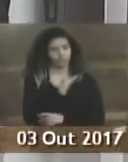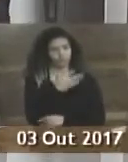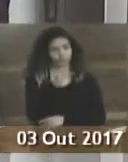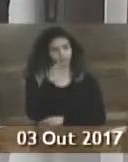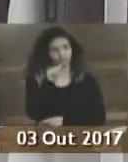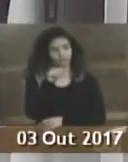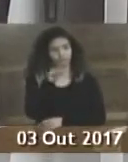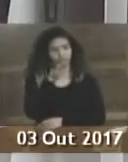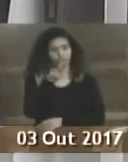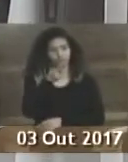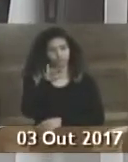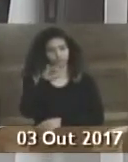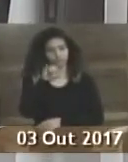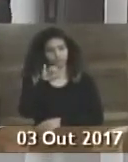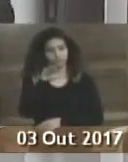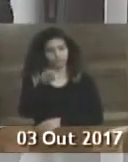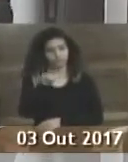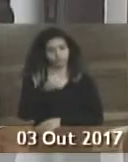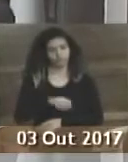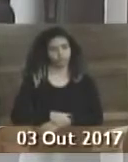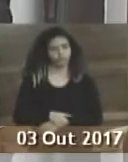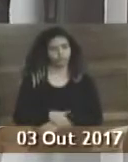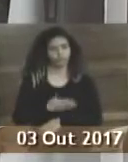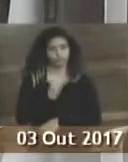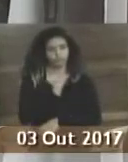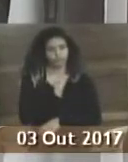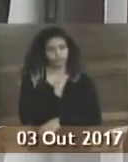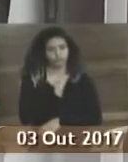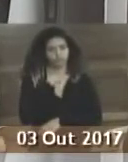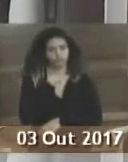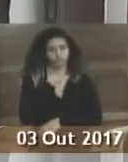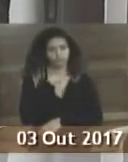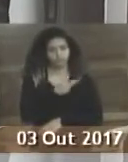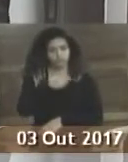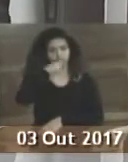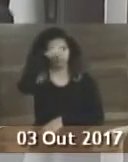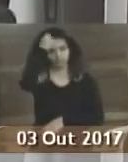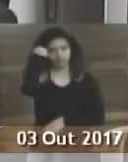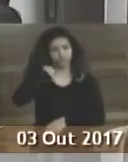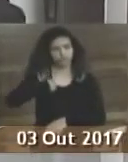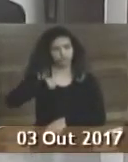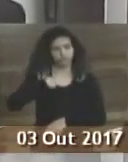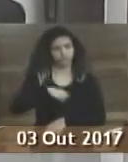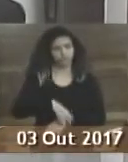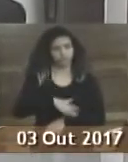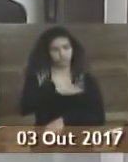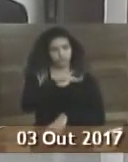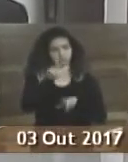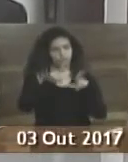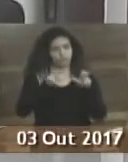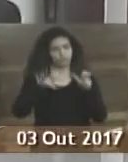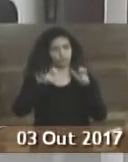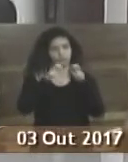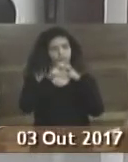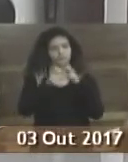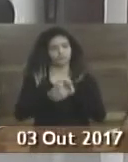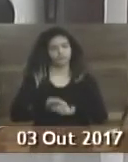Fabrício, procurador da Câmara, meu amigo ali, ex-vereador Chapinha, pessoal aí que nos assiste de suas